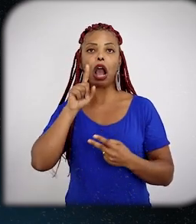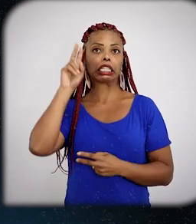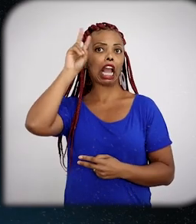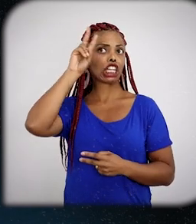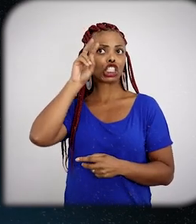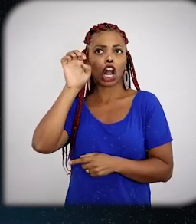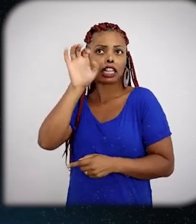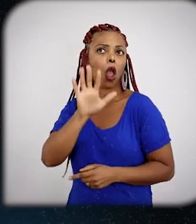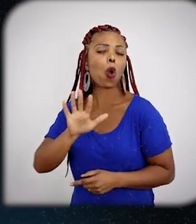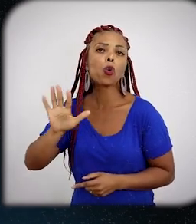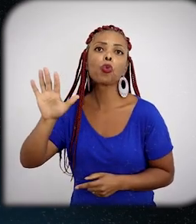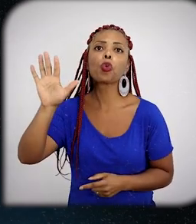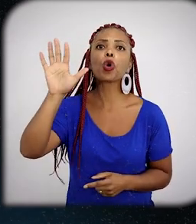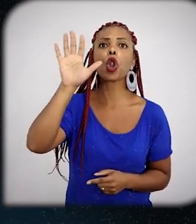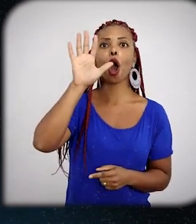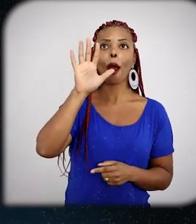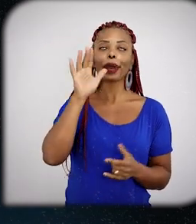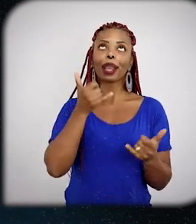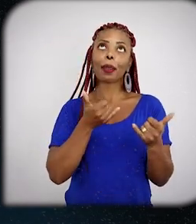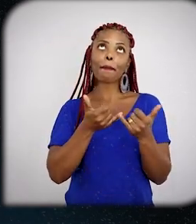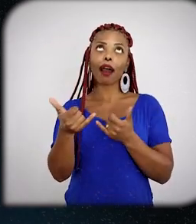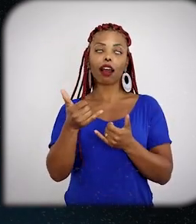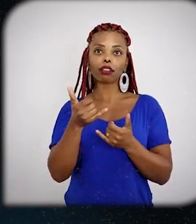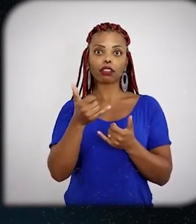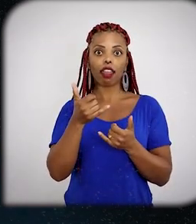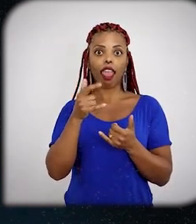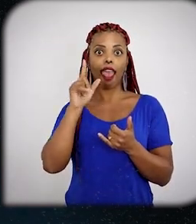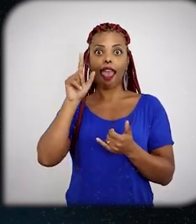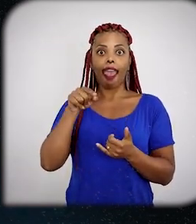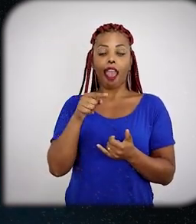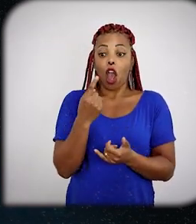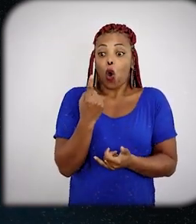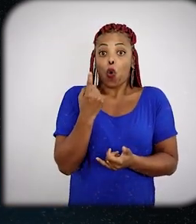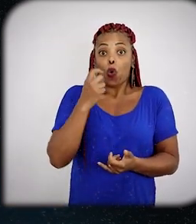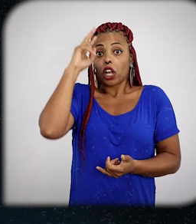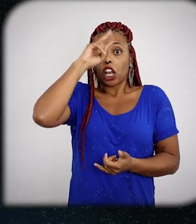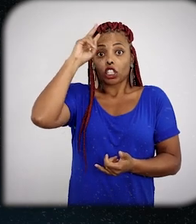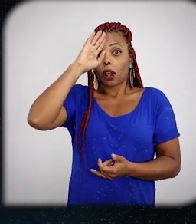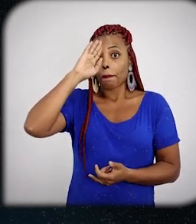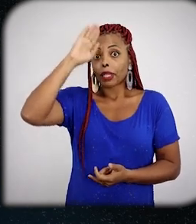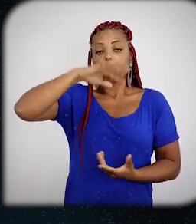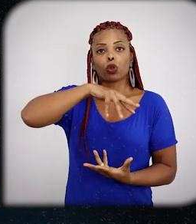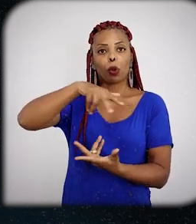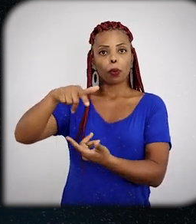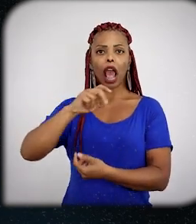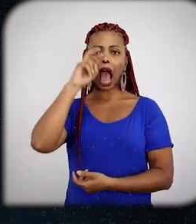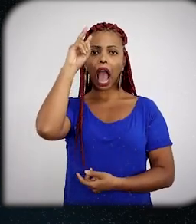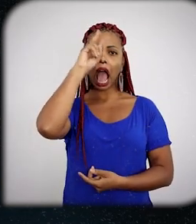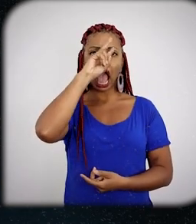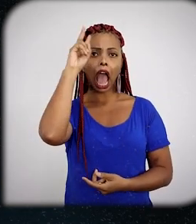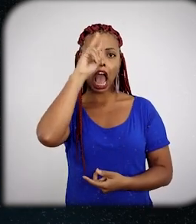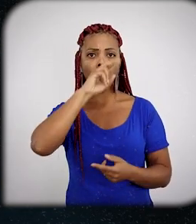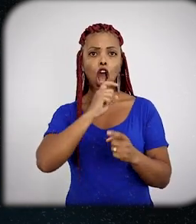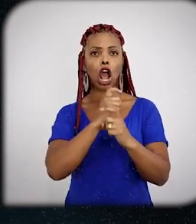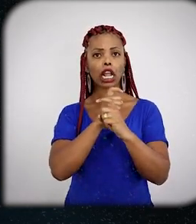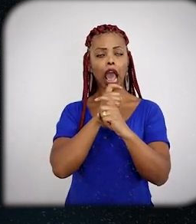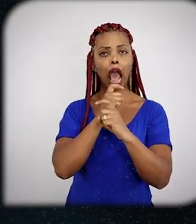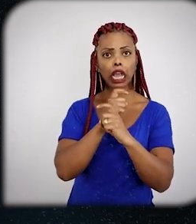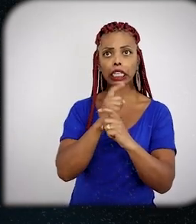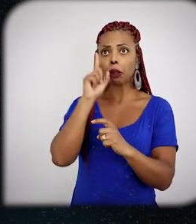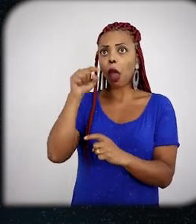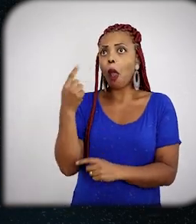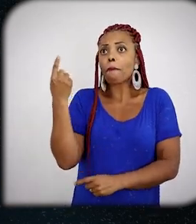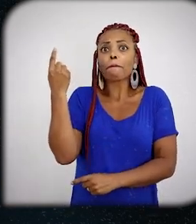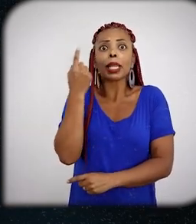da história da Europa, que é a história quase que imposta como universal, a história do nazismo como um grande